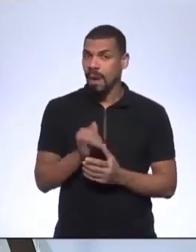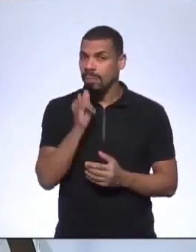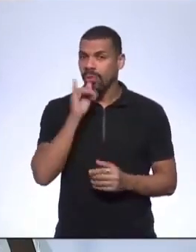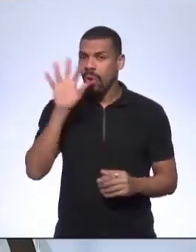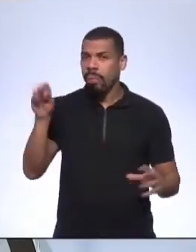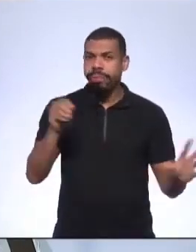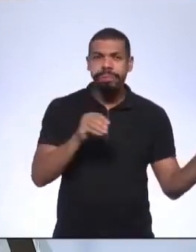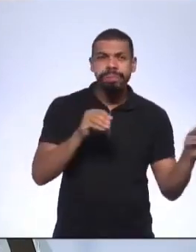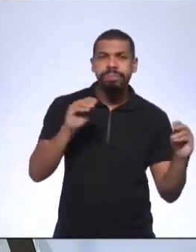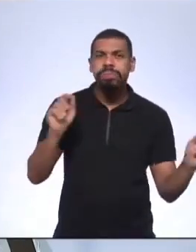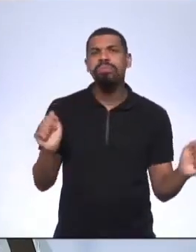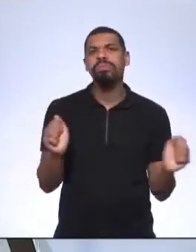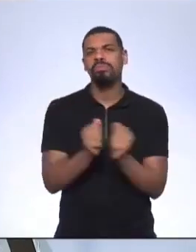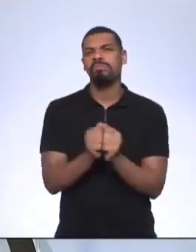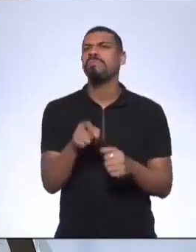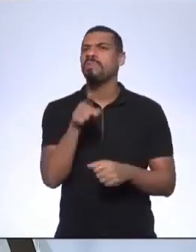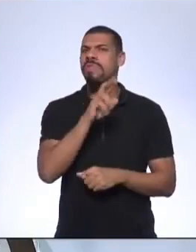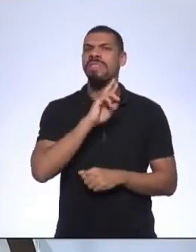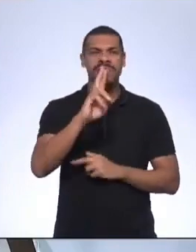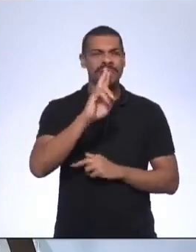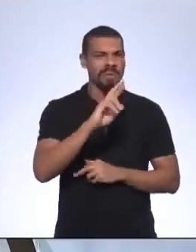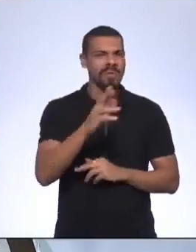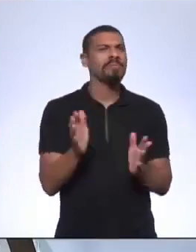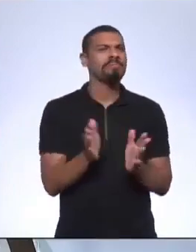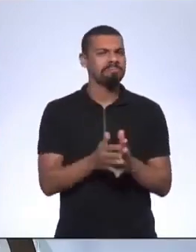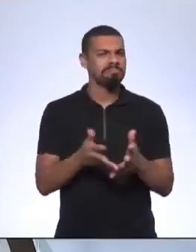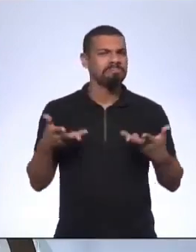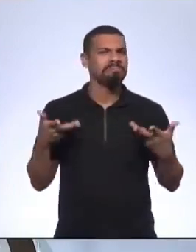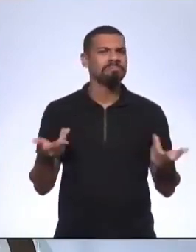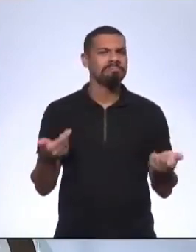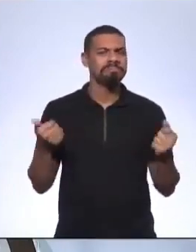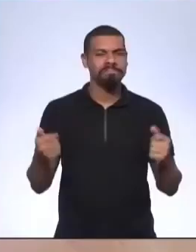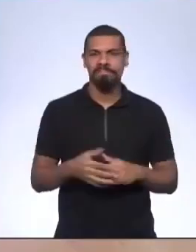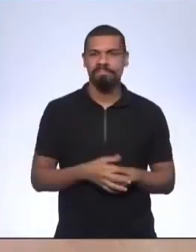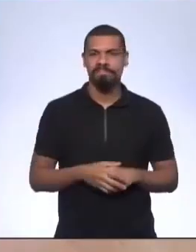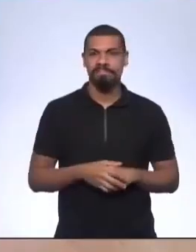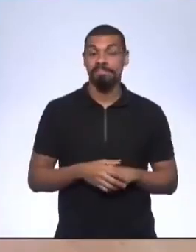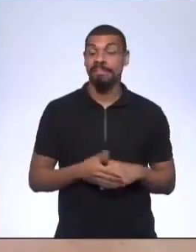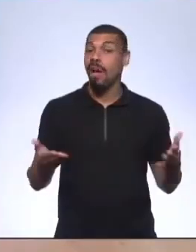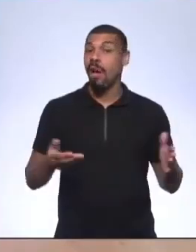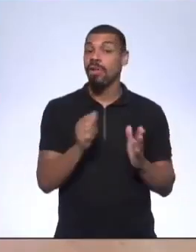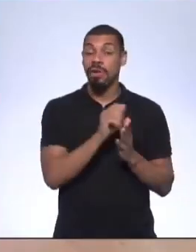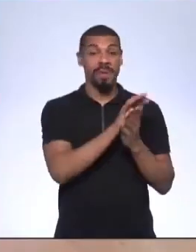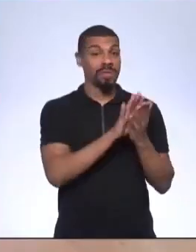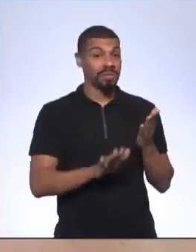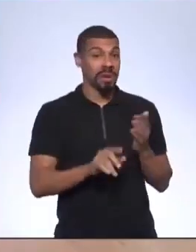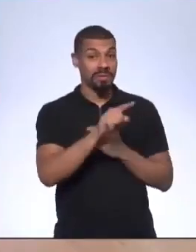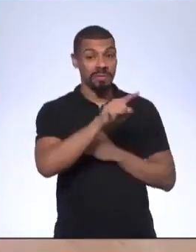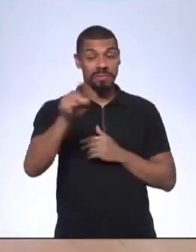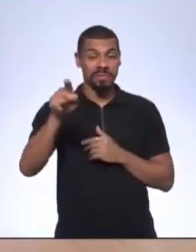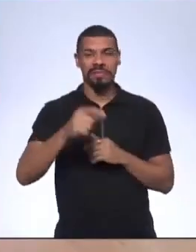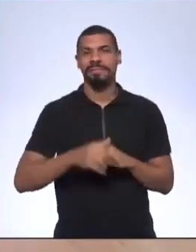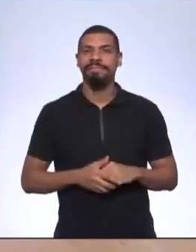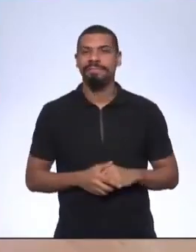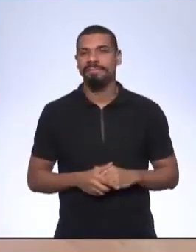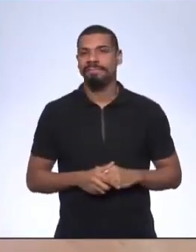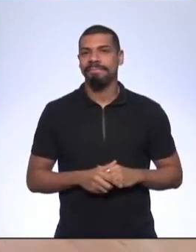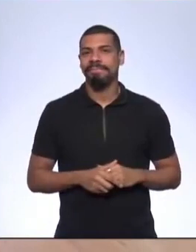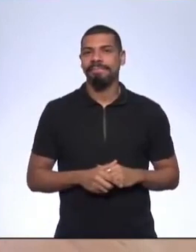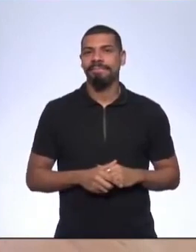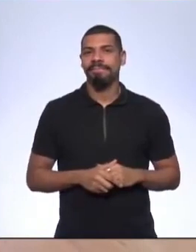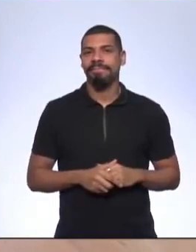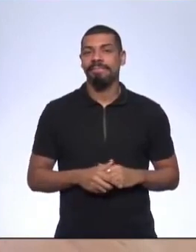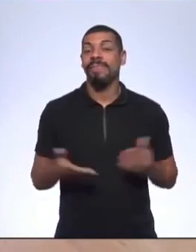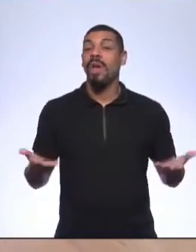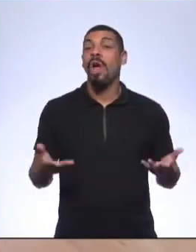que vocês colocaram brilhantemente aí no chat. E agora tem uma tarefa para vocês, que é a nossa